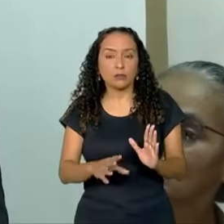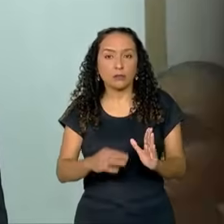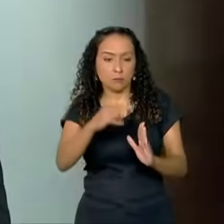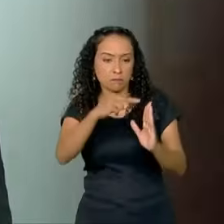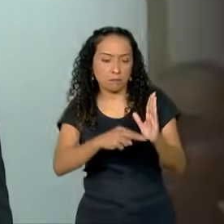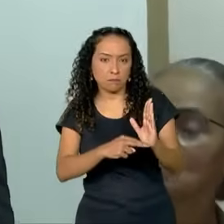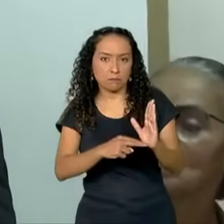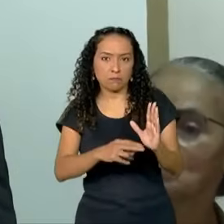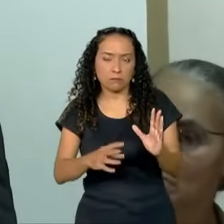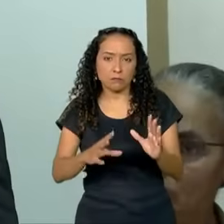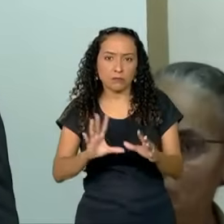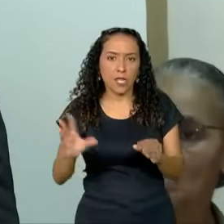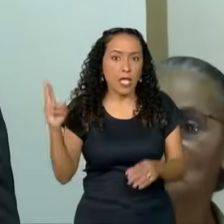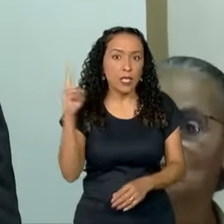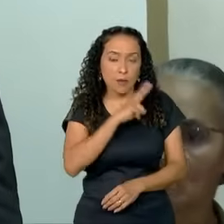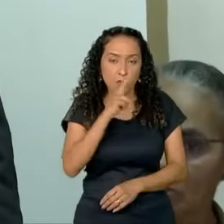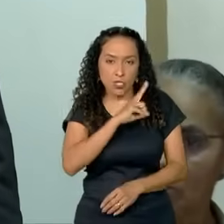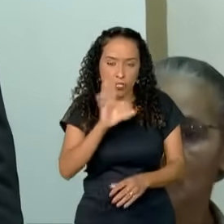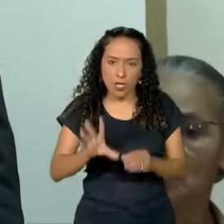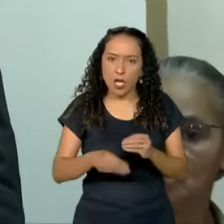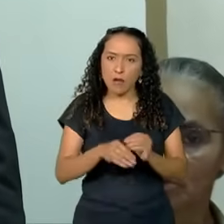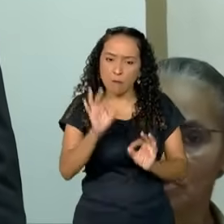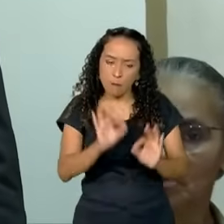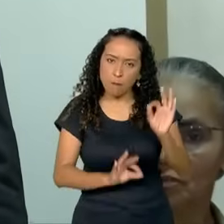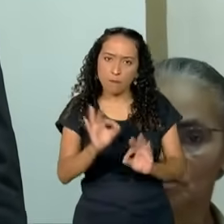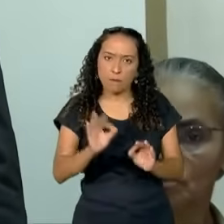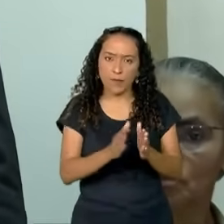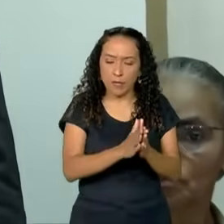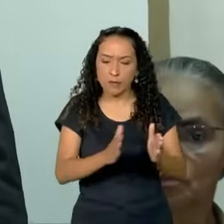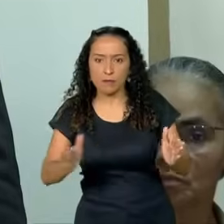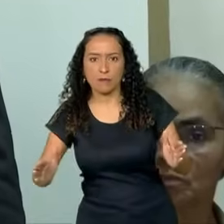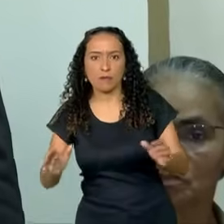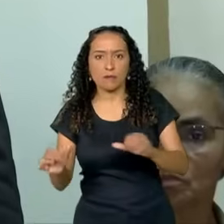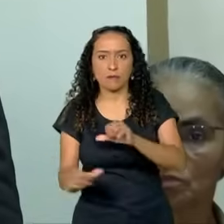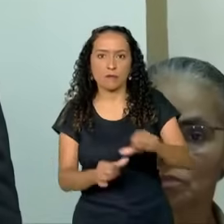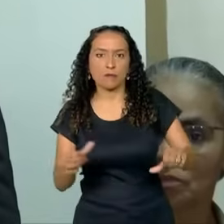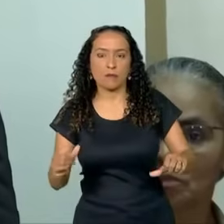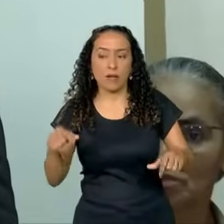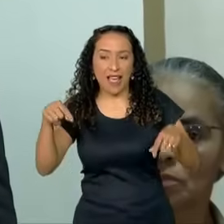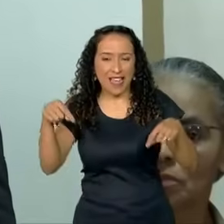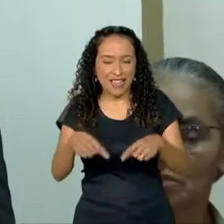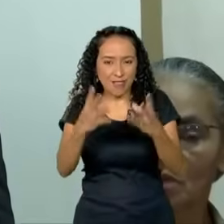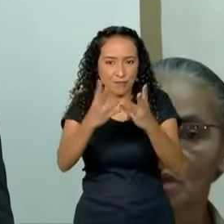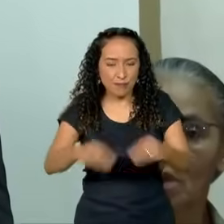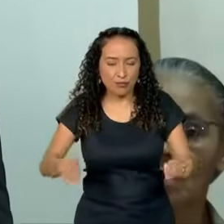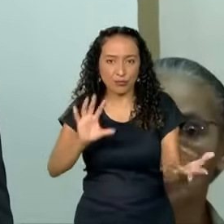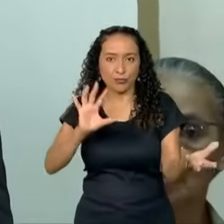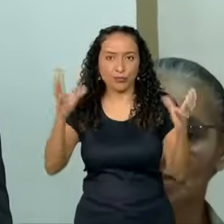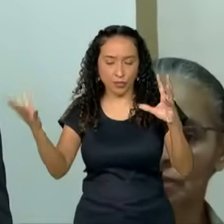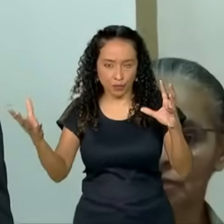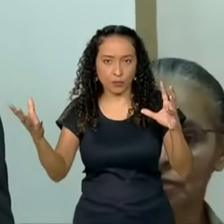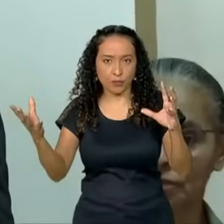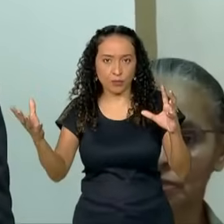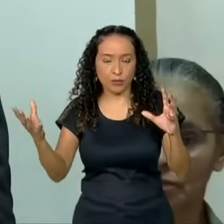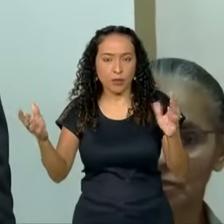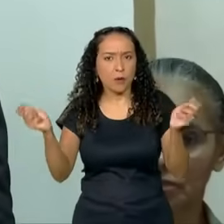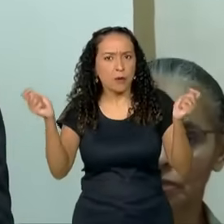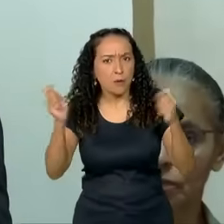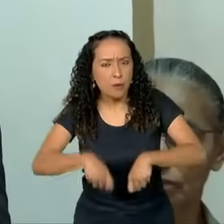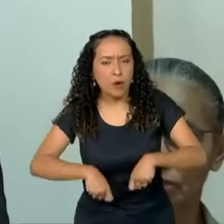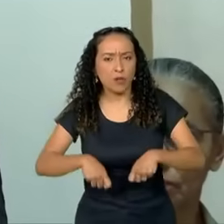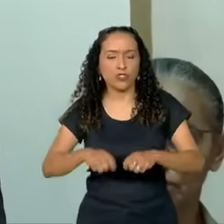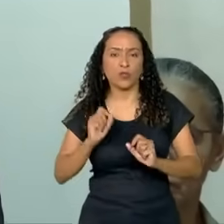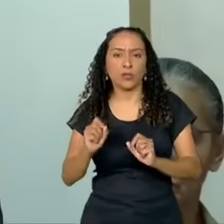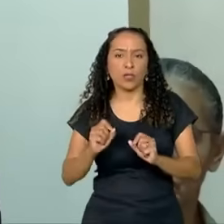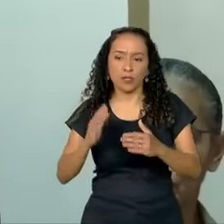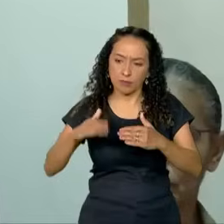jurídico especial e emergencial, transitório, para esta catástrofe climática, poderá